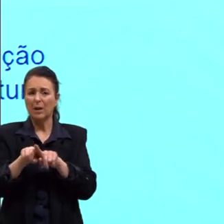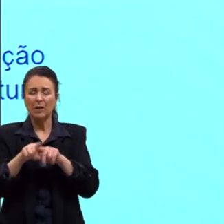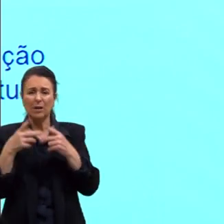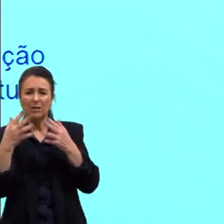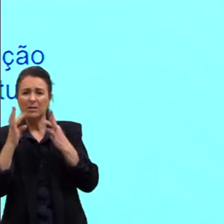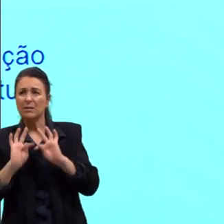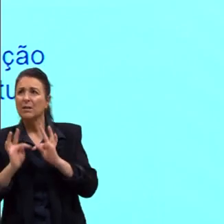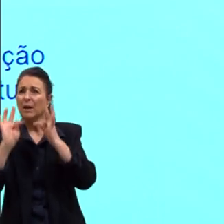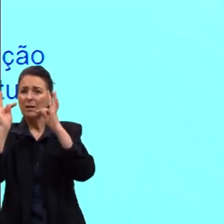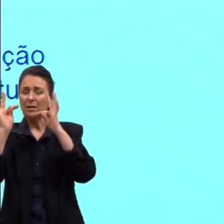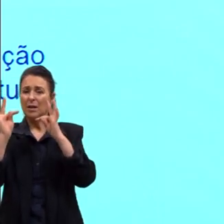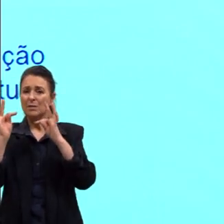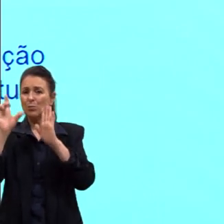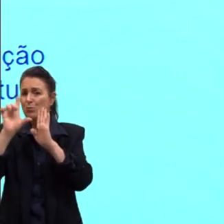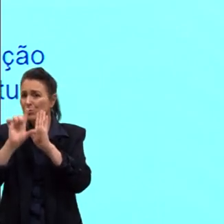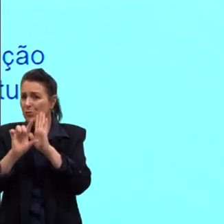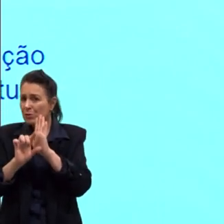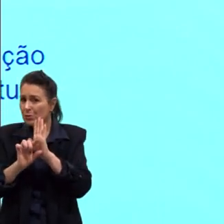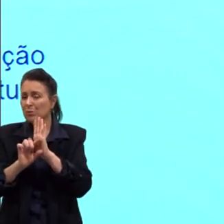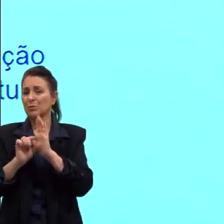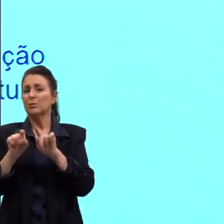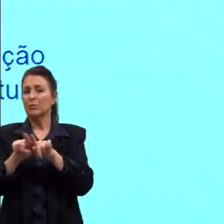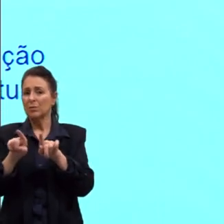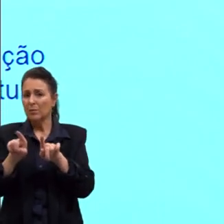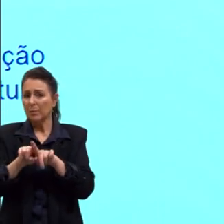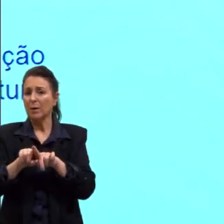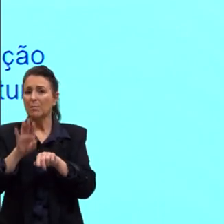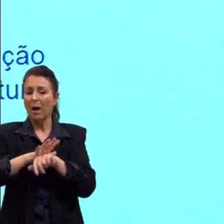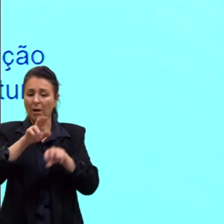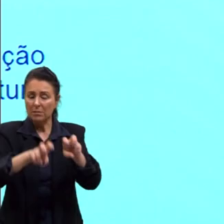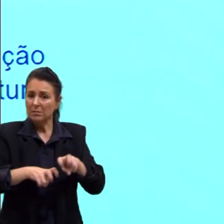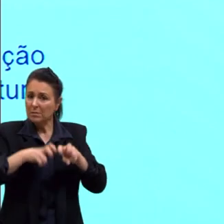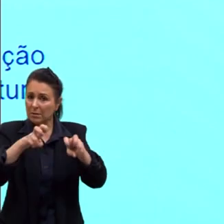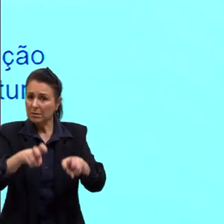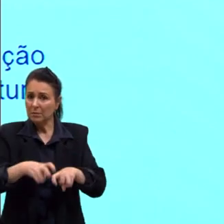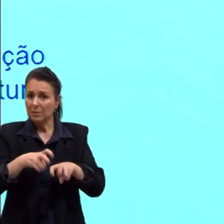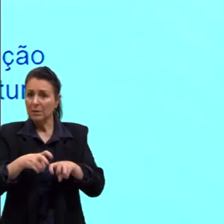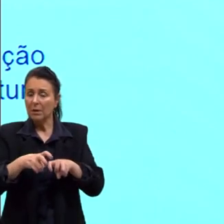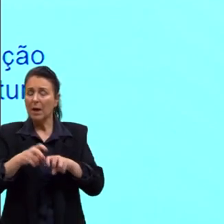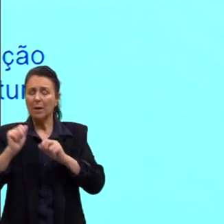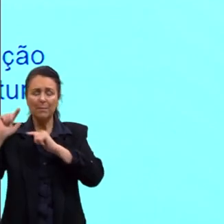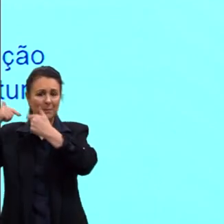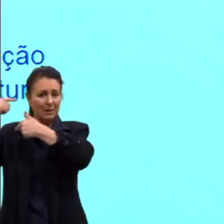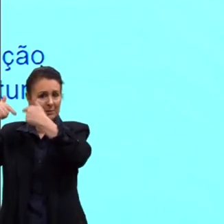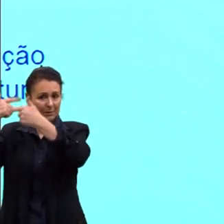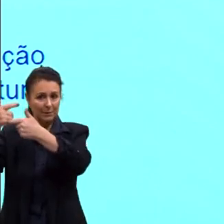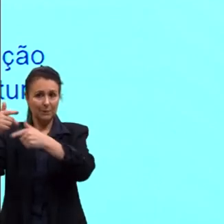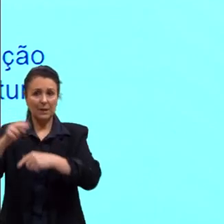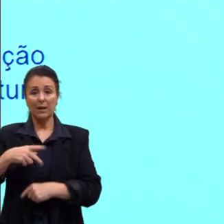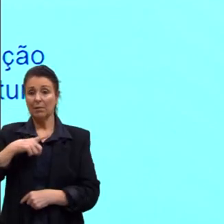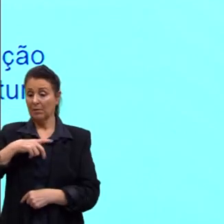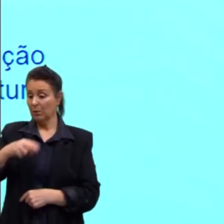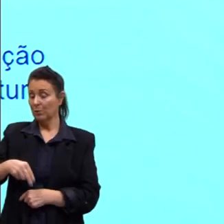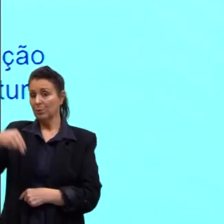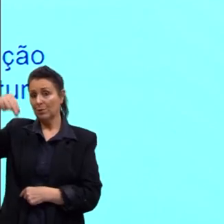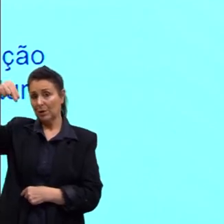atividades tradicionais agrícolas aquela questão que a gente conhece mais é clássica né região Nordeste